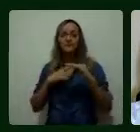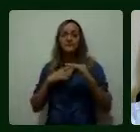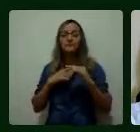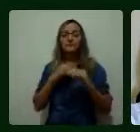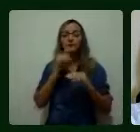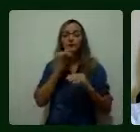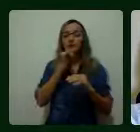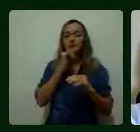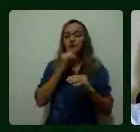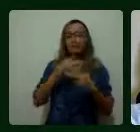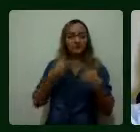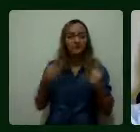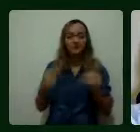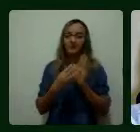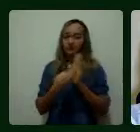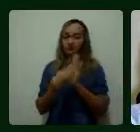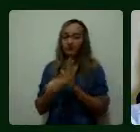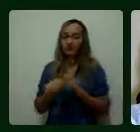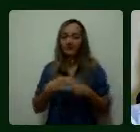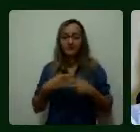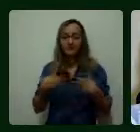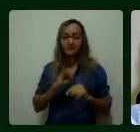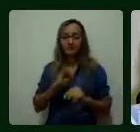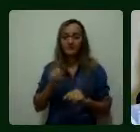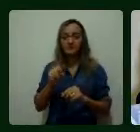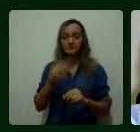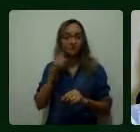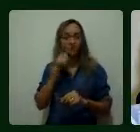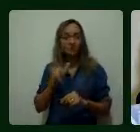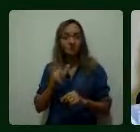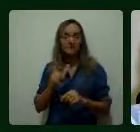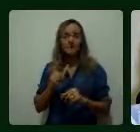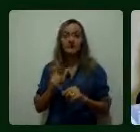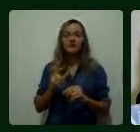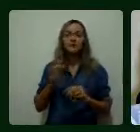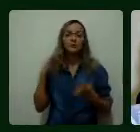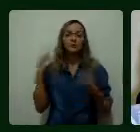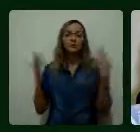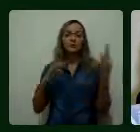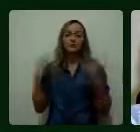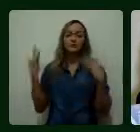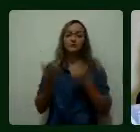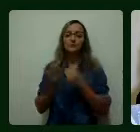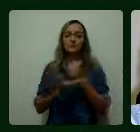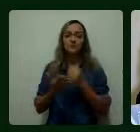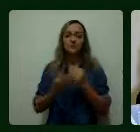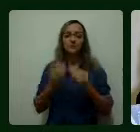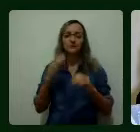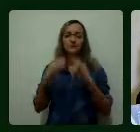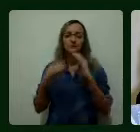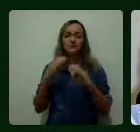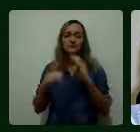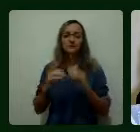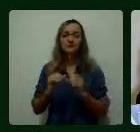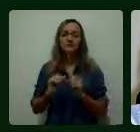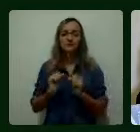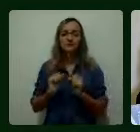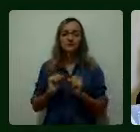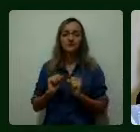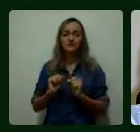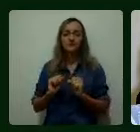três temas, né? Com certeza, os três temas, os três desafios, a base é a bioeconomia. Se você for